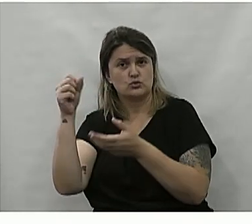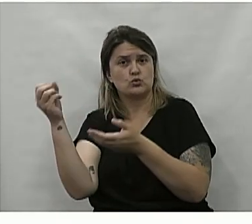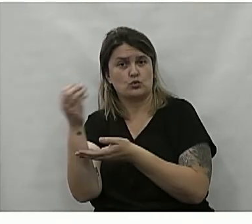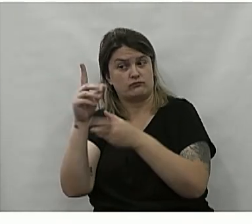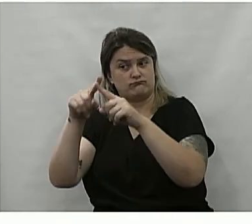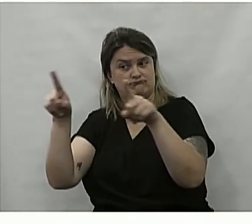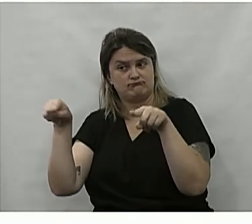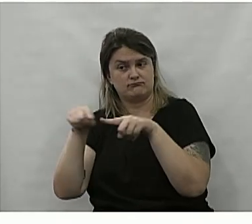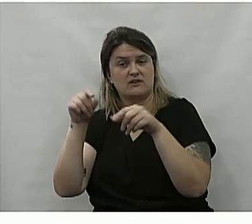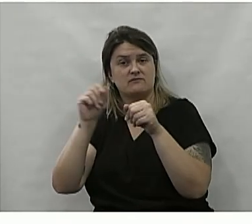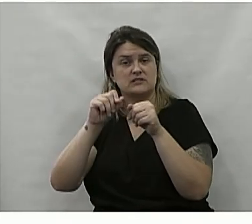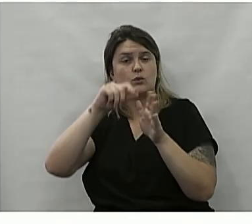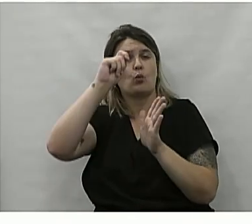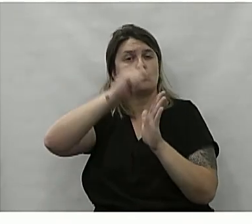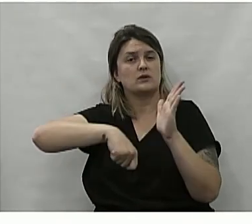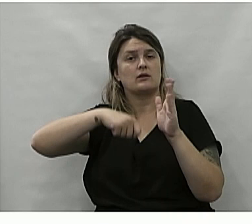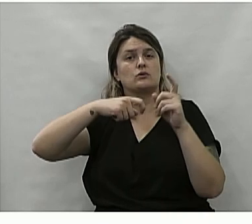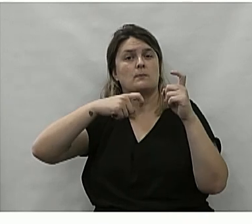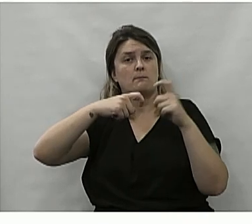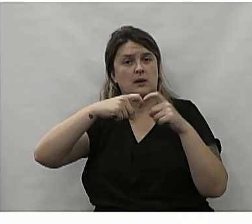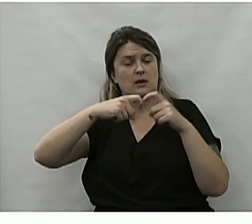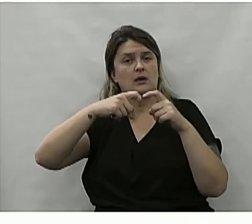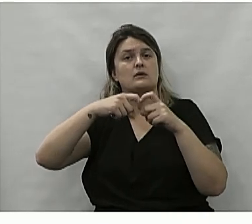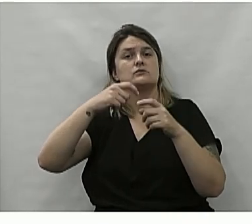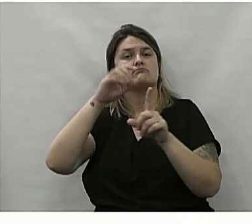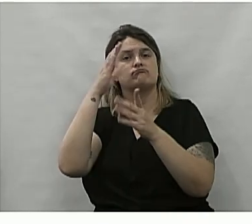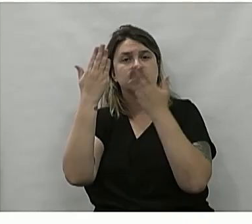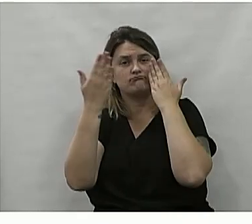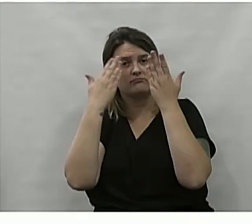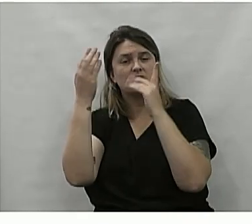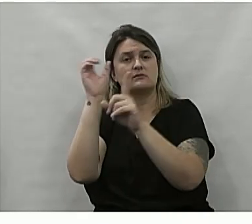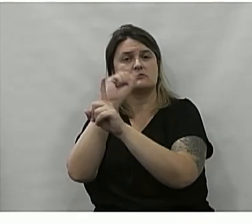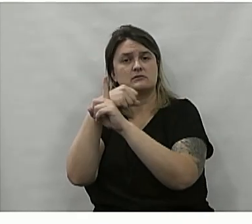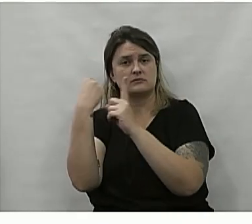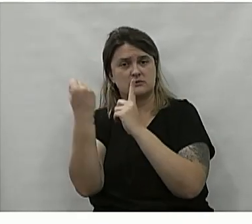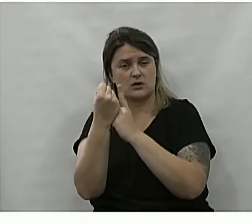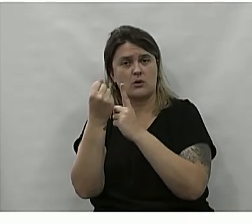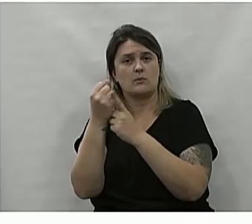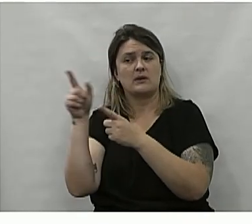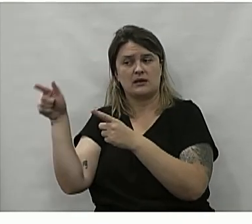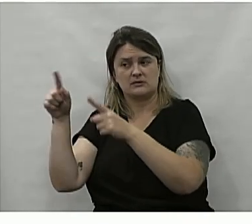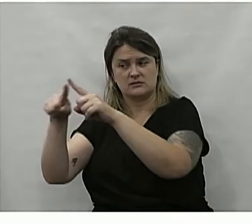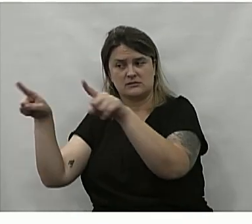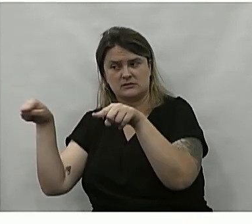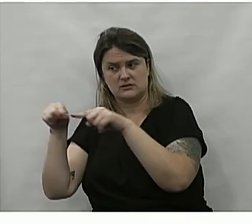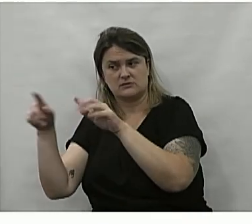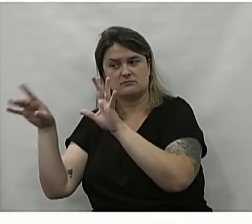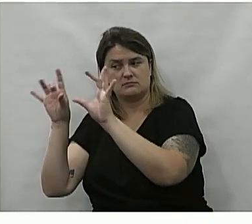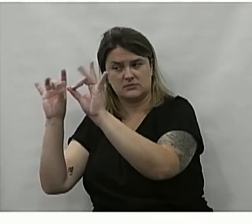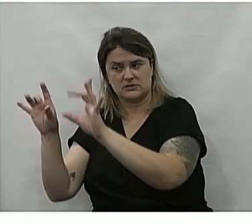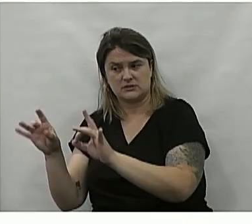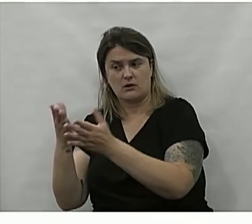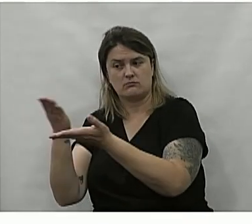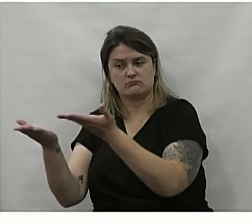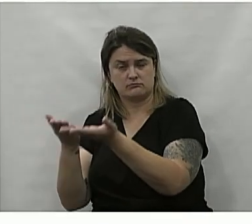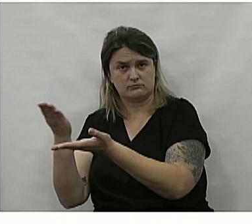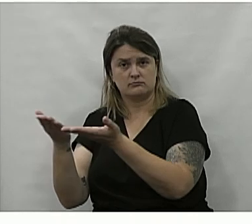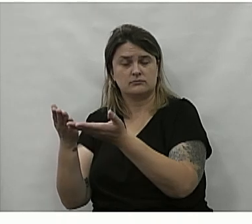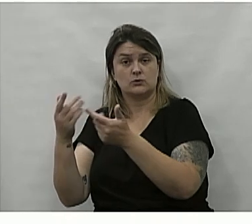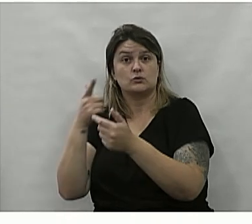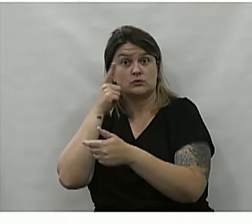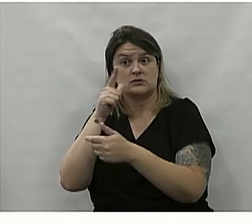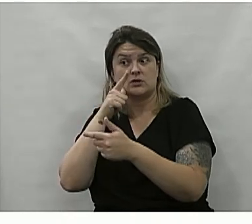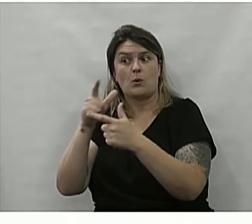A contratação De médico Psicólogo E assistente social Para o Ambulatório De Saúde Mental Então a gente Realmente conseguiu